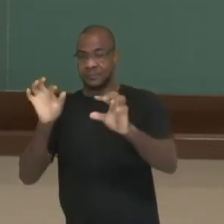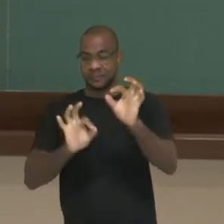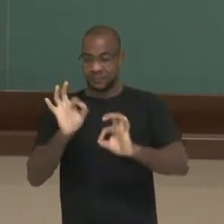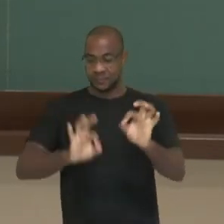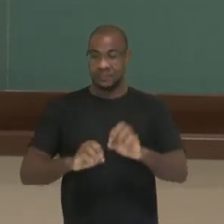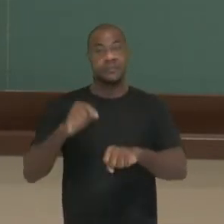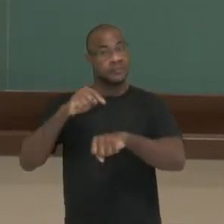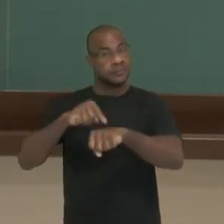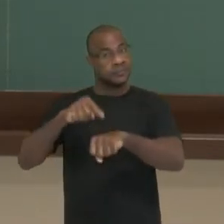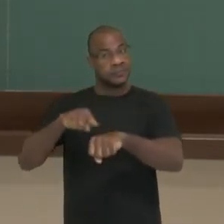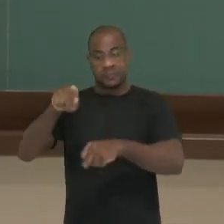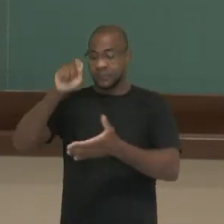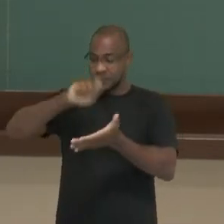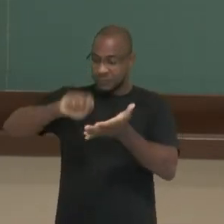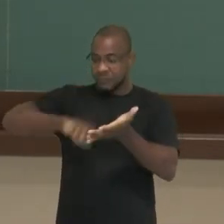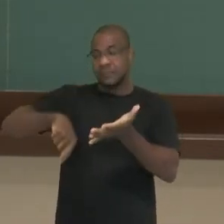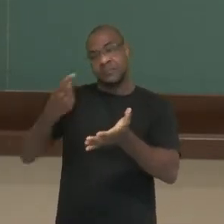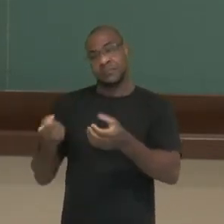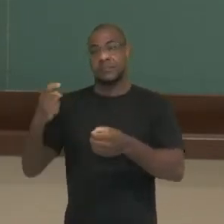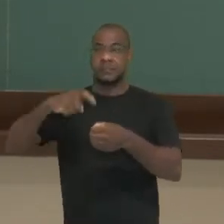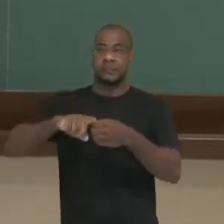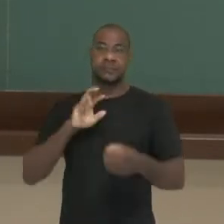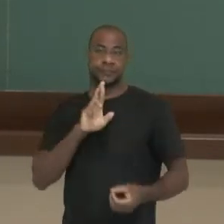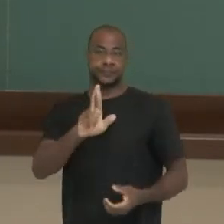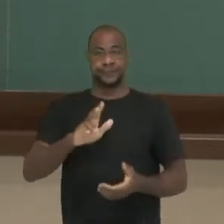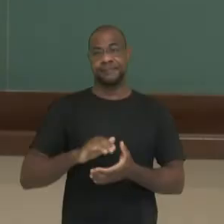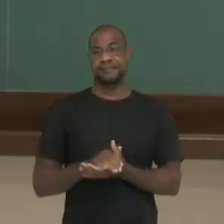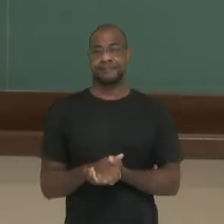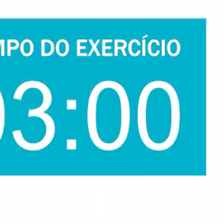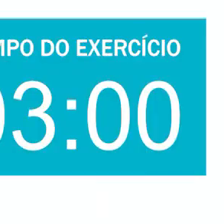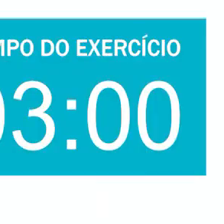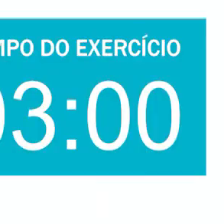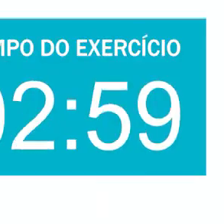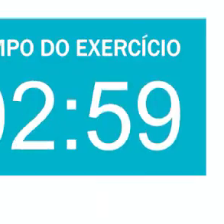caderno, resolva e nós já retornamos.